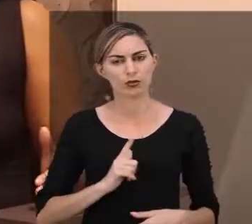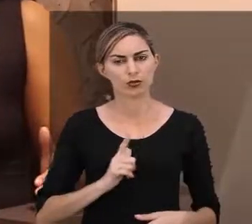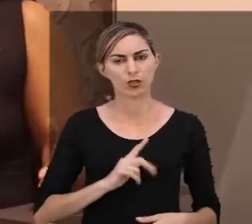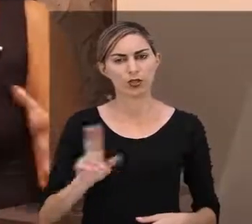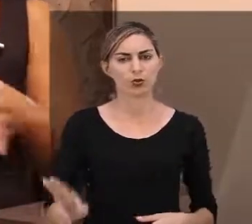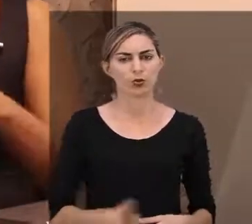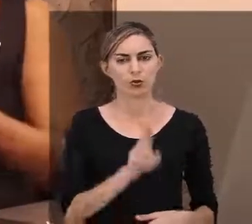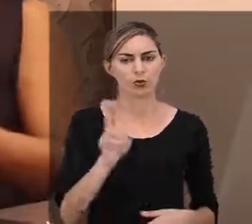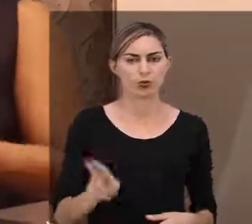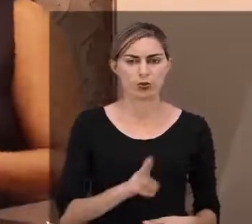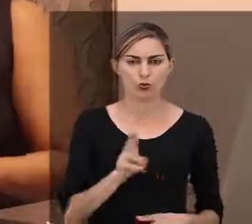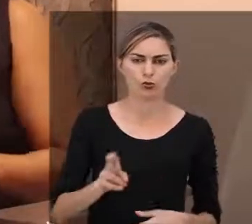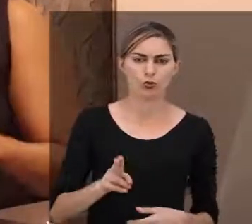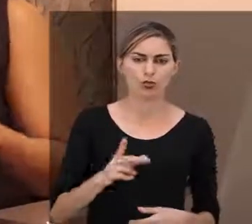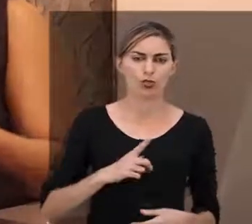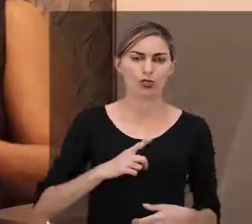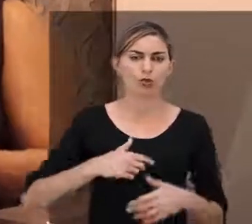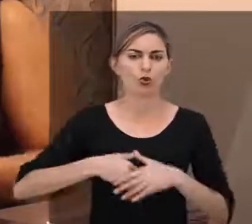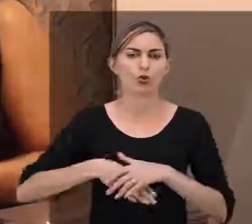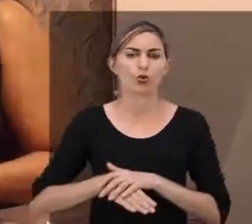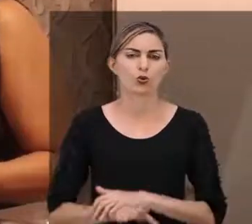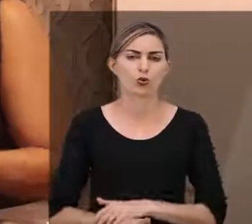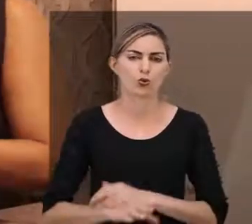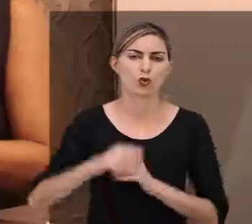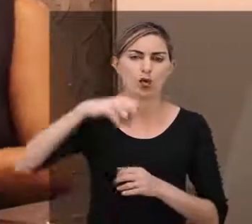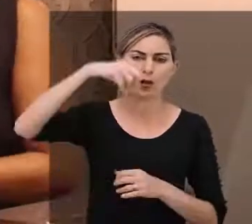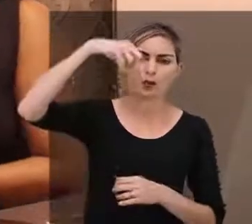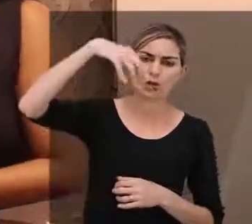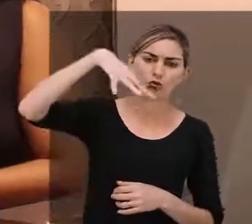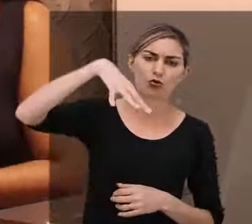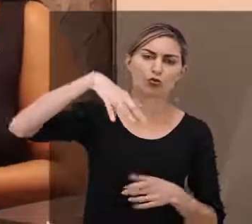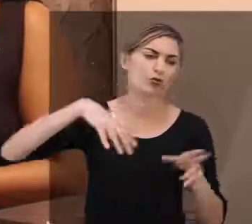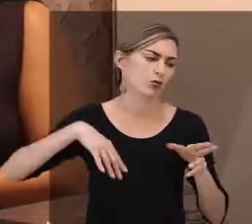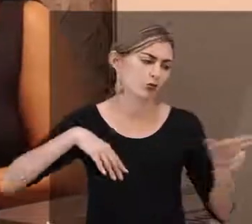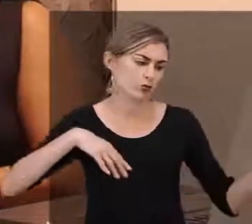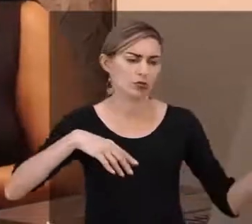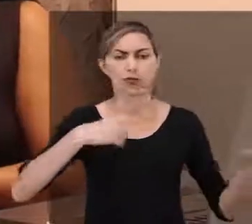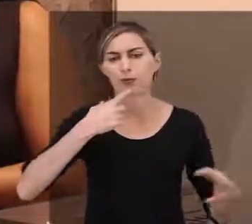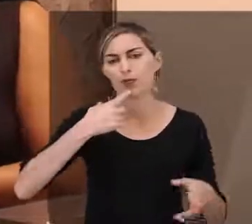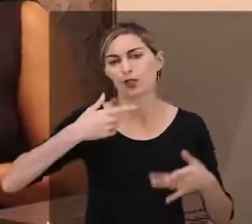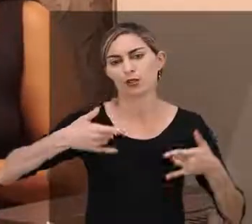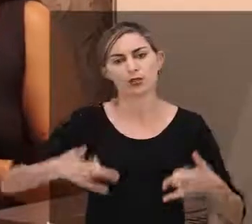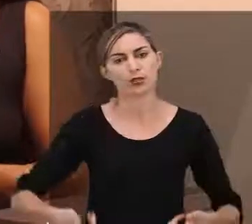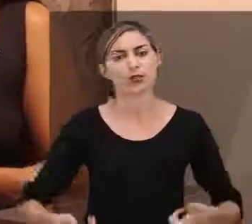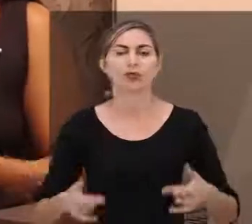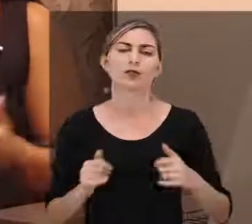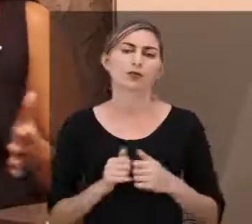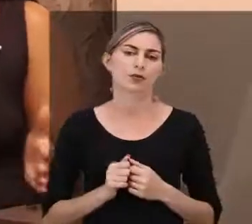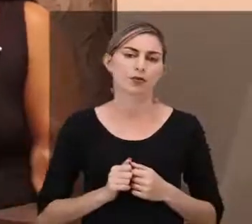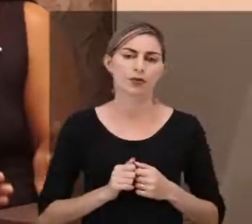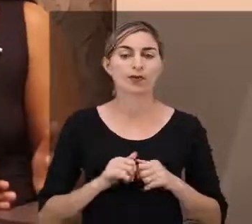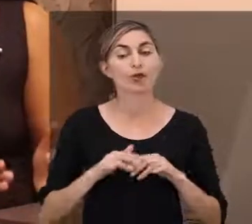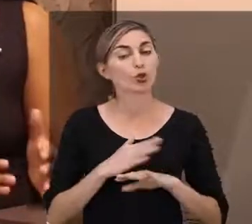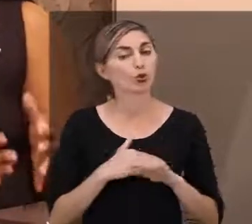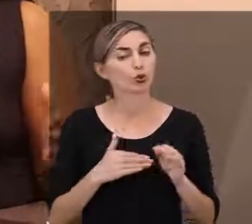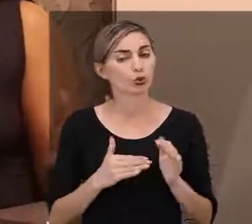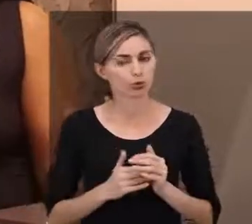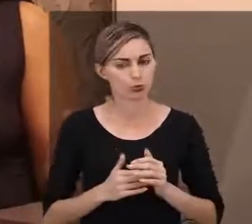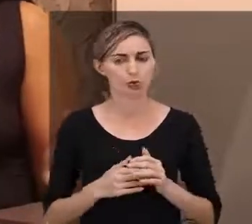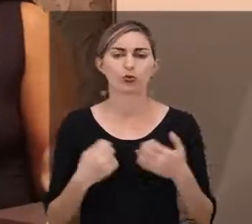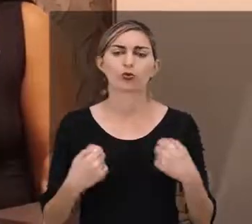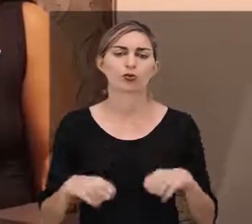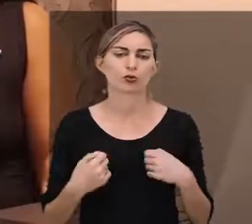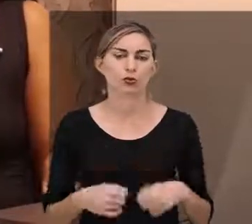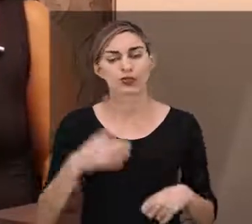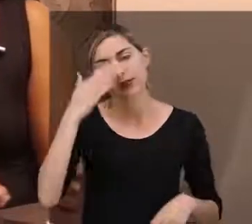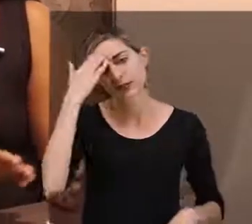do cliente? Ele tem o hábito, ele gosta de abajur, então eu tenho que deixar uma tomada do lado da cabeceira, né? Então tudo isso a gente tem